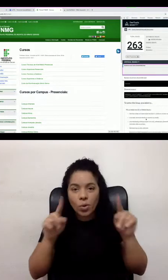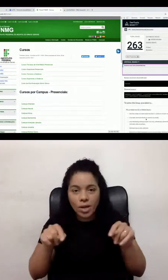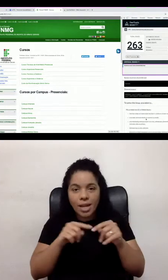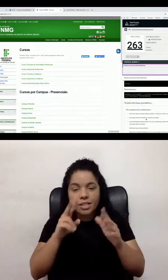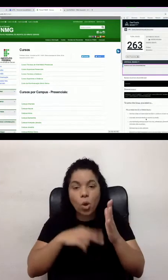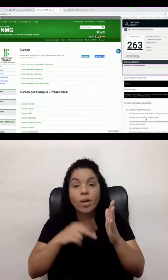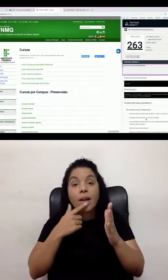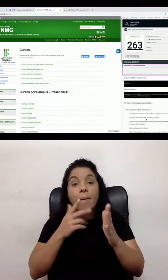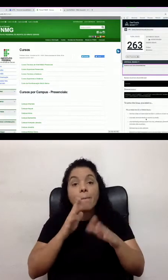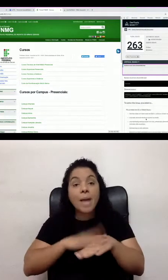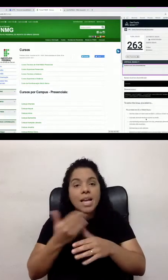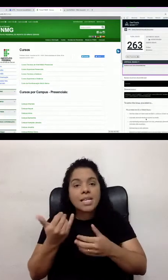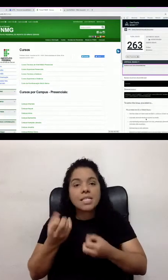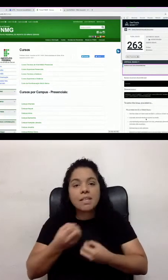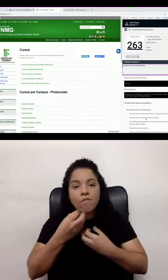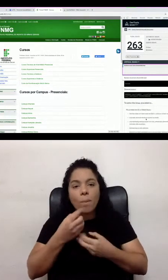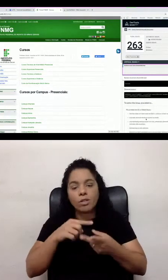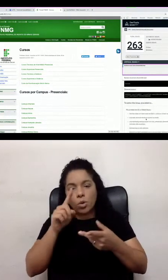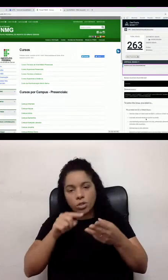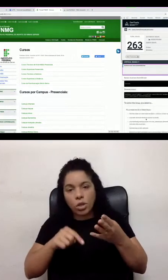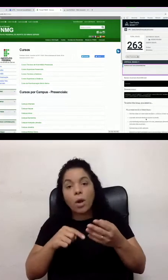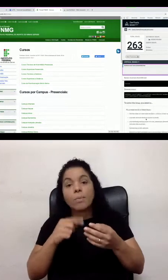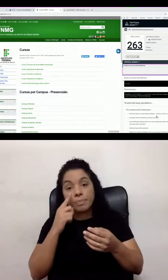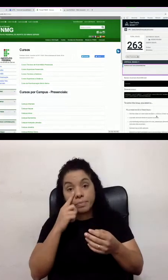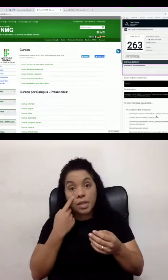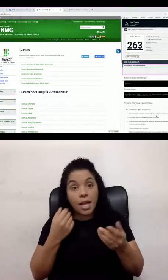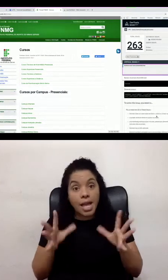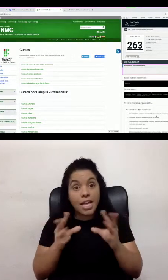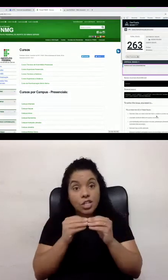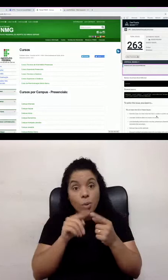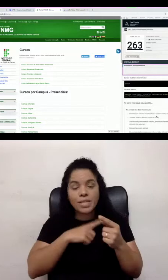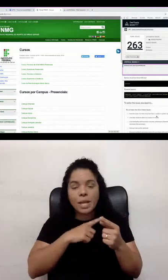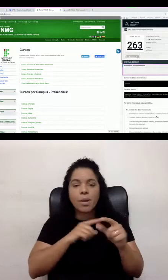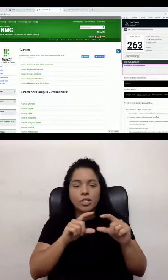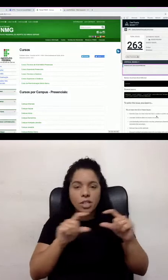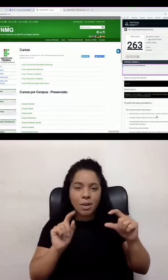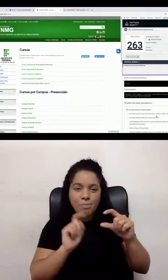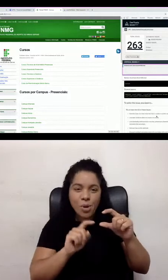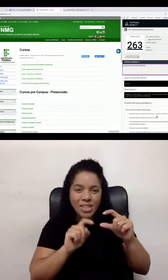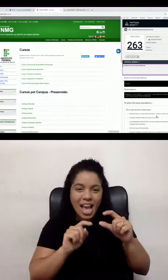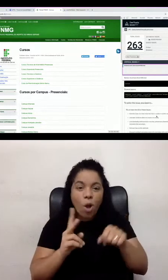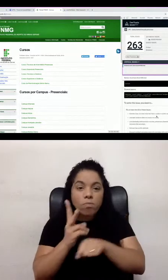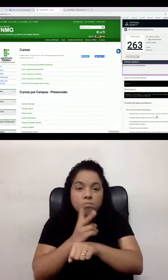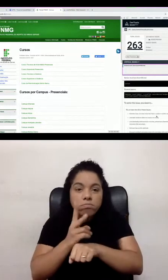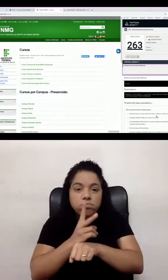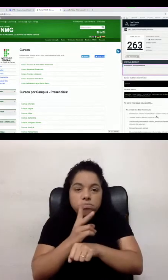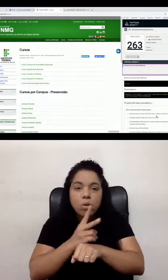me dando mais informações, tá, gente? Ele está falando assim, ó, resumidamente, tá? Que o botão buscar, ele não está